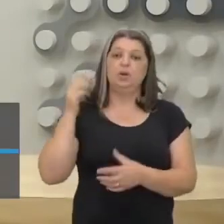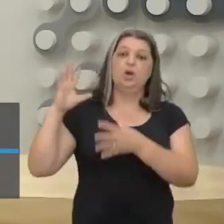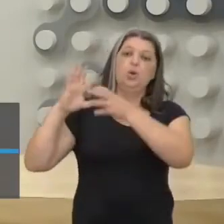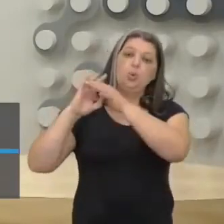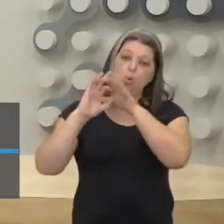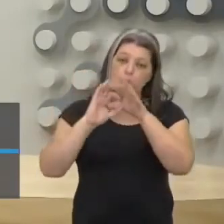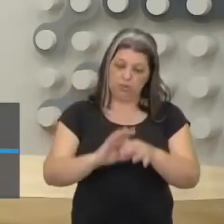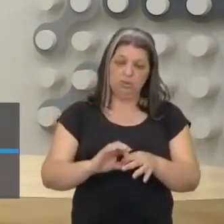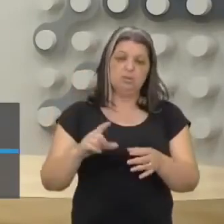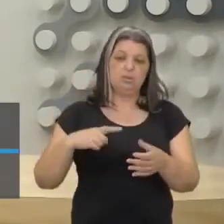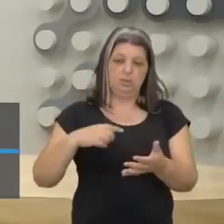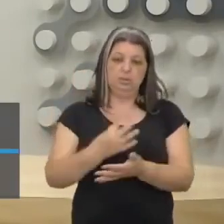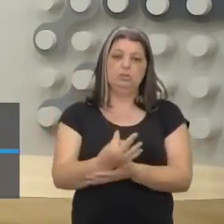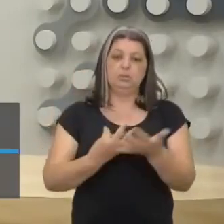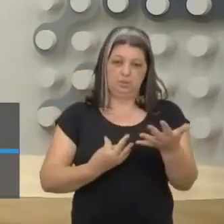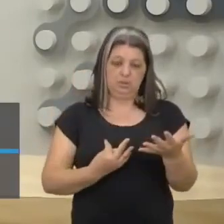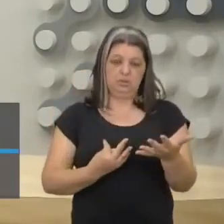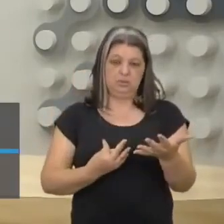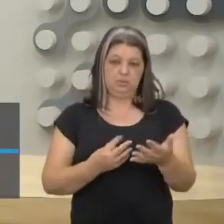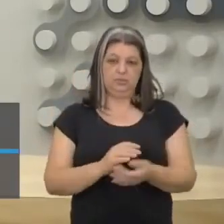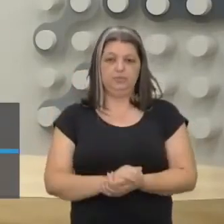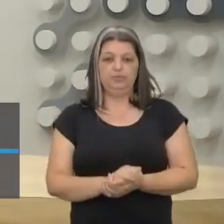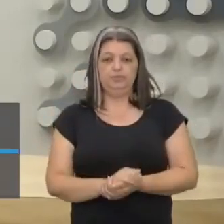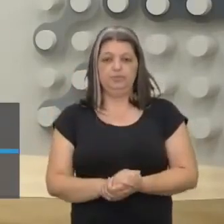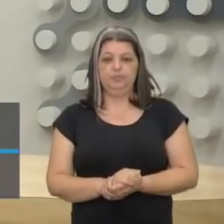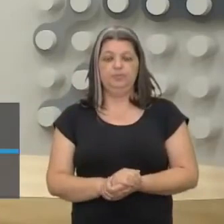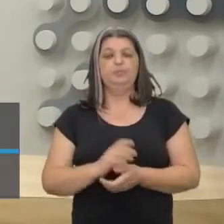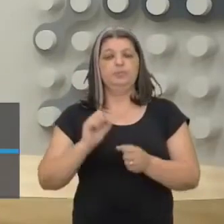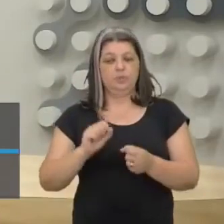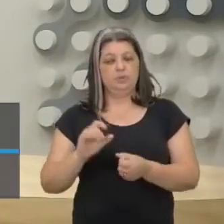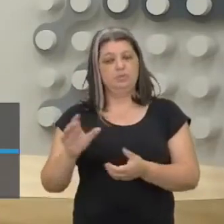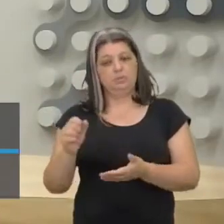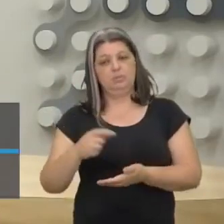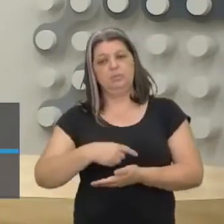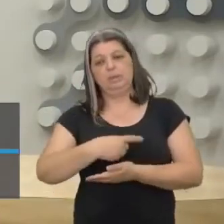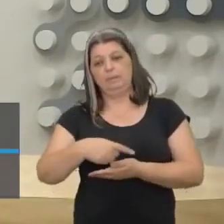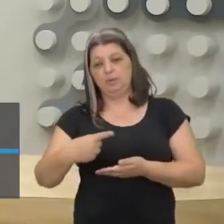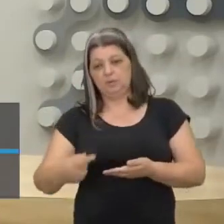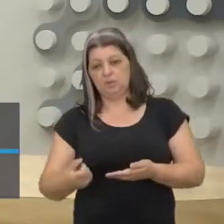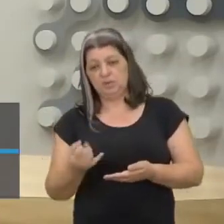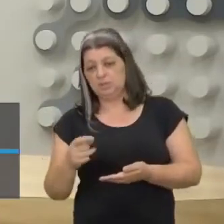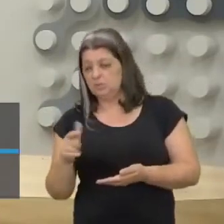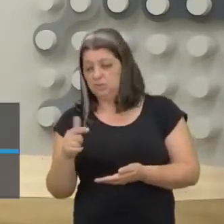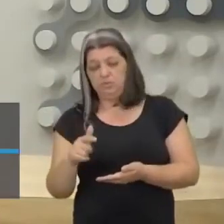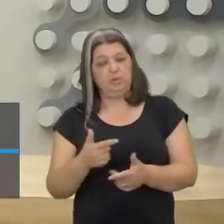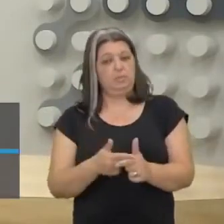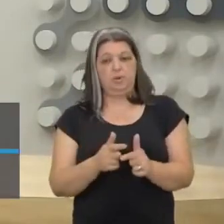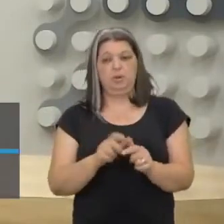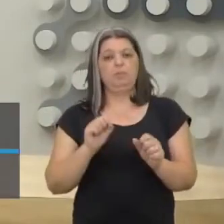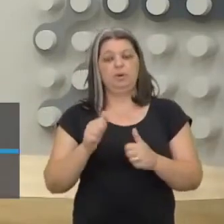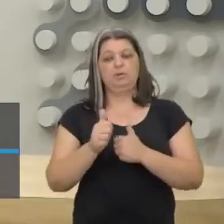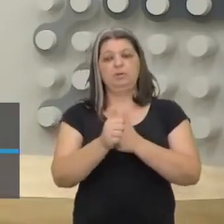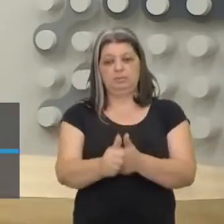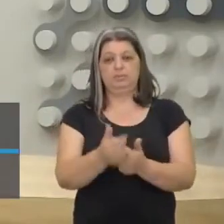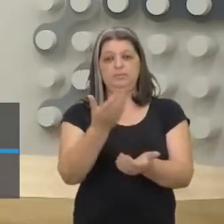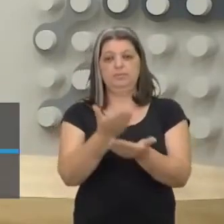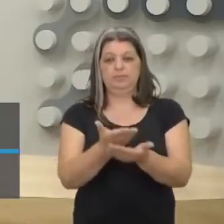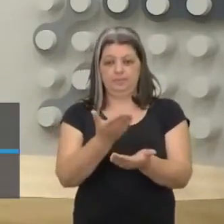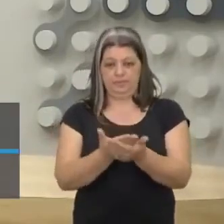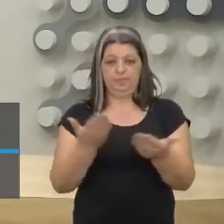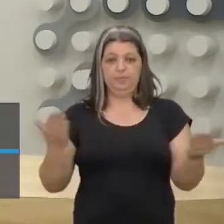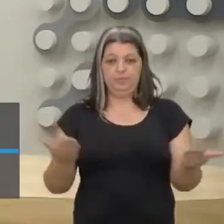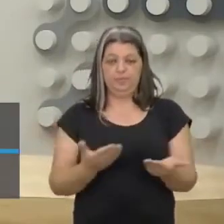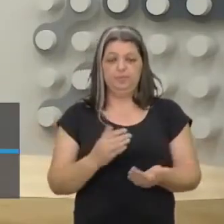se insere aquele texto, ok? Então, peguem aí a apostila, caso você tenha, se não, acompanhe com a gente essa aula de